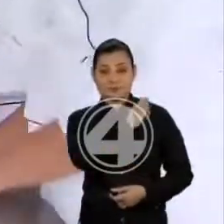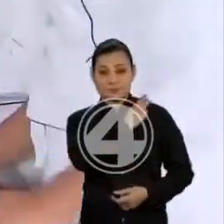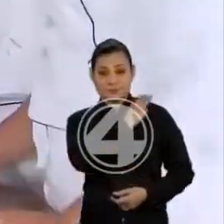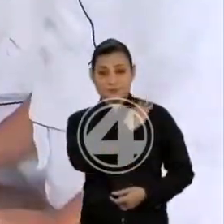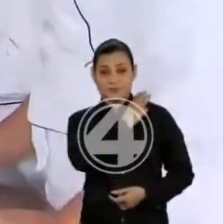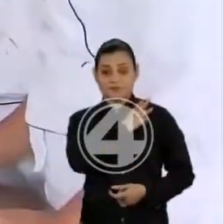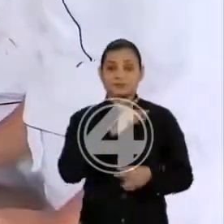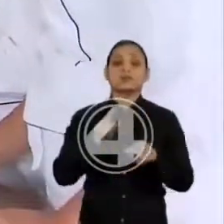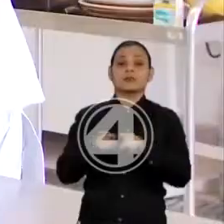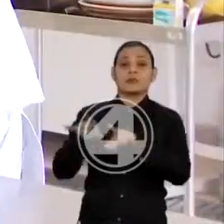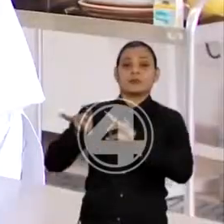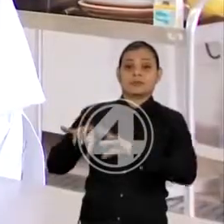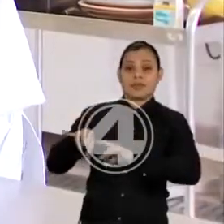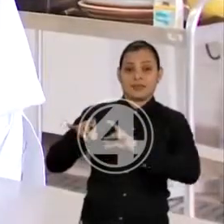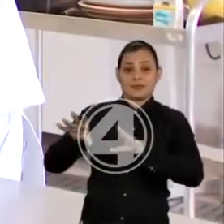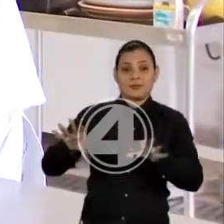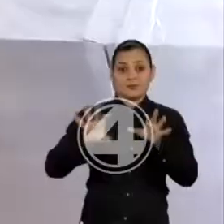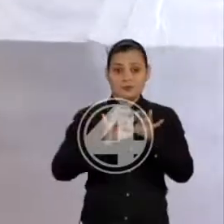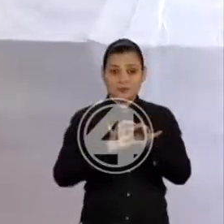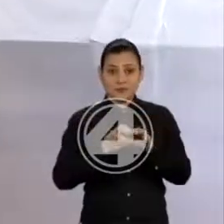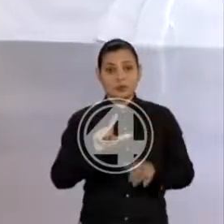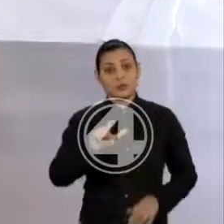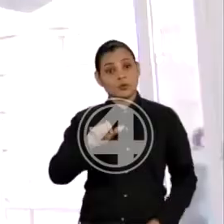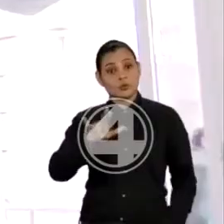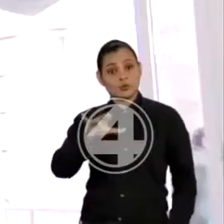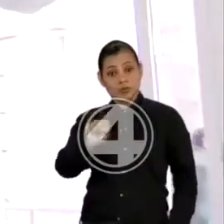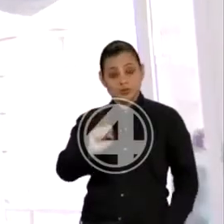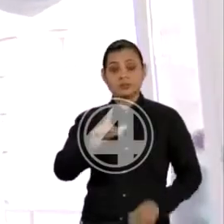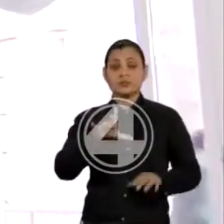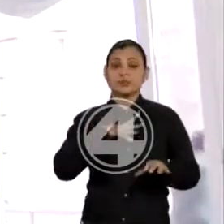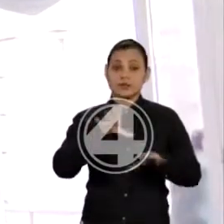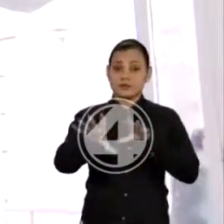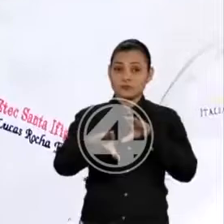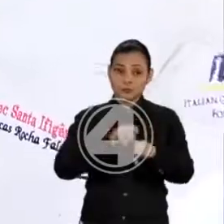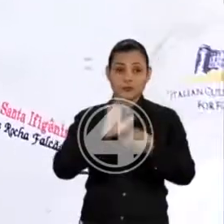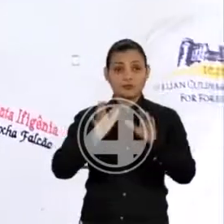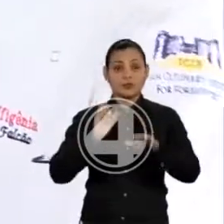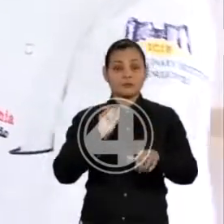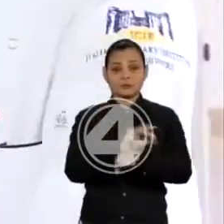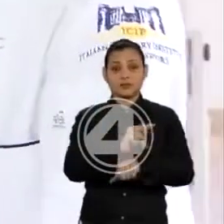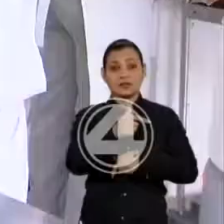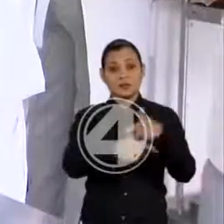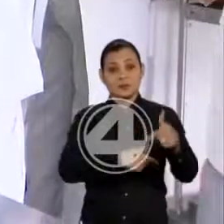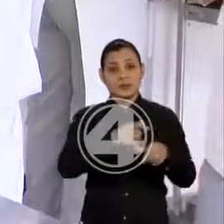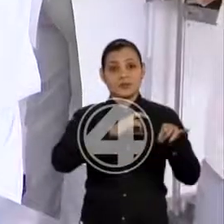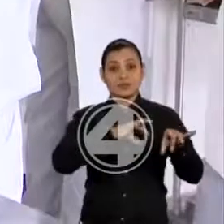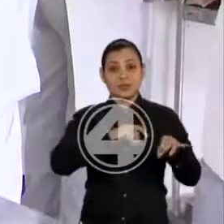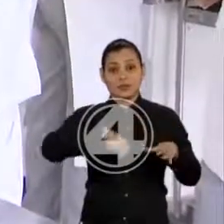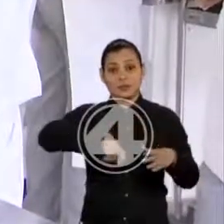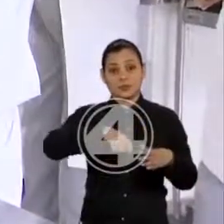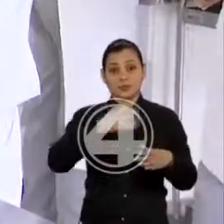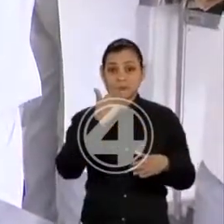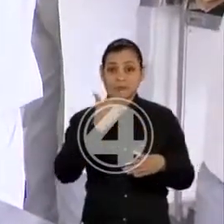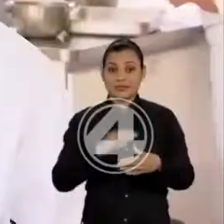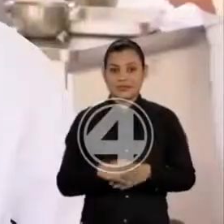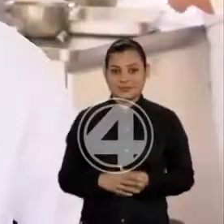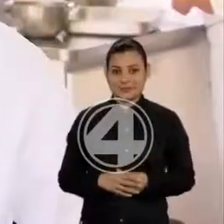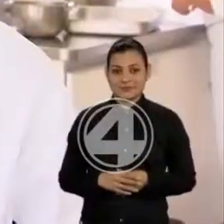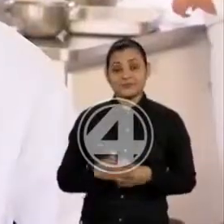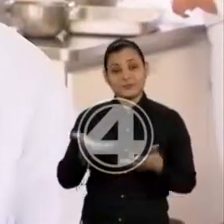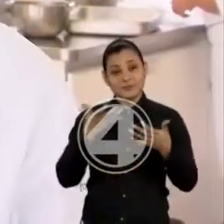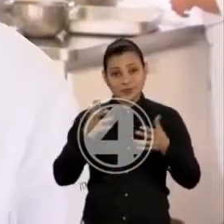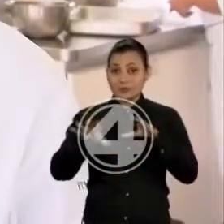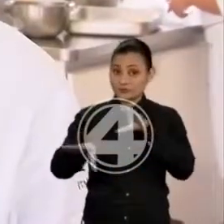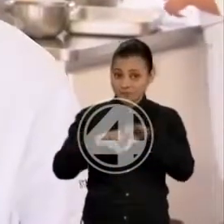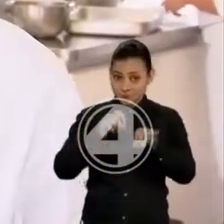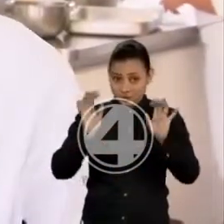com o ensino profissional. O Lucas quer sair da escola já com um emprego de técnico em cozinha. Assim que eu sair daqui, eu vou